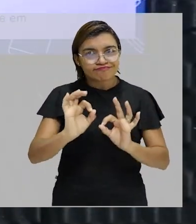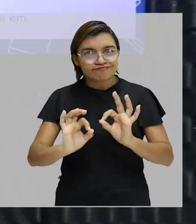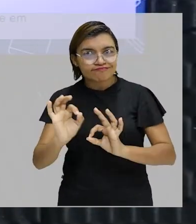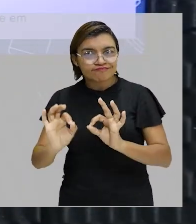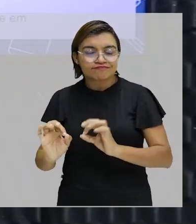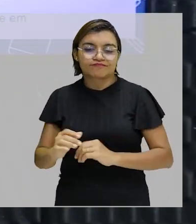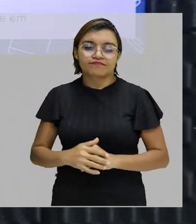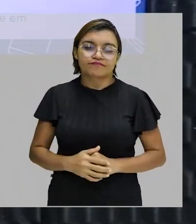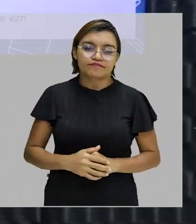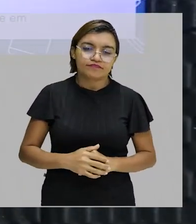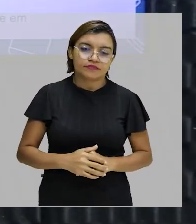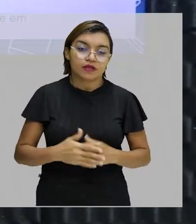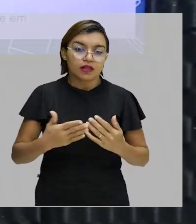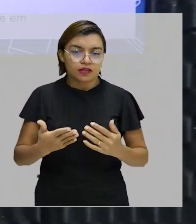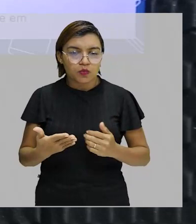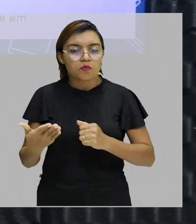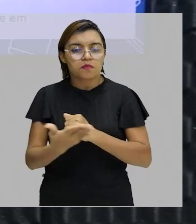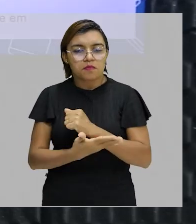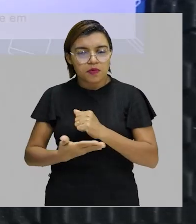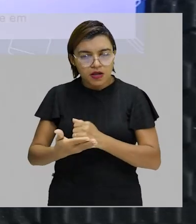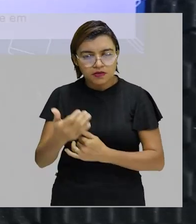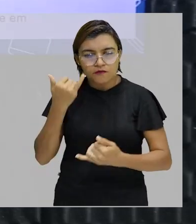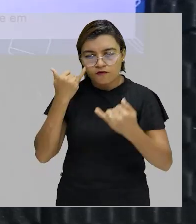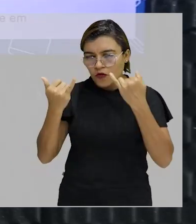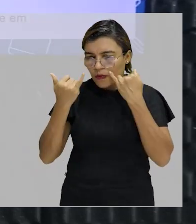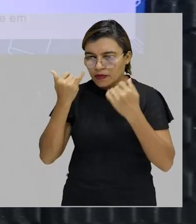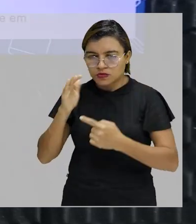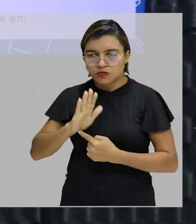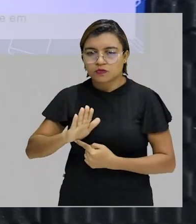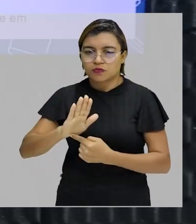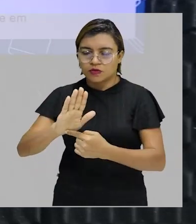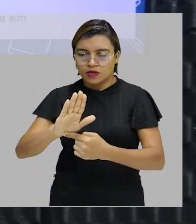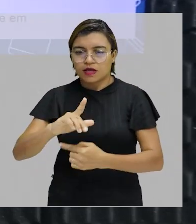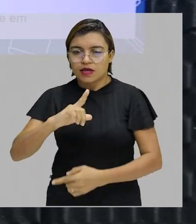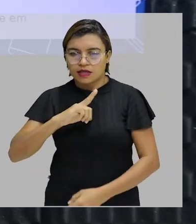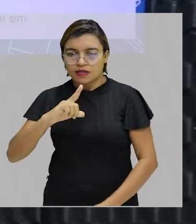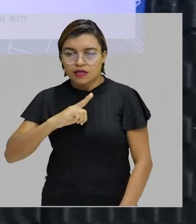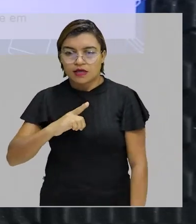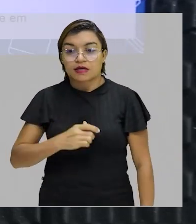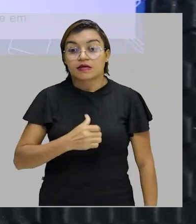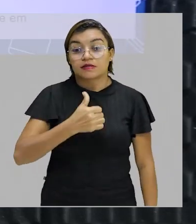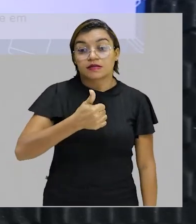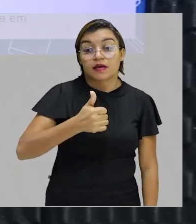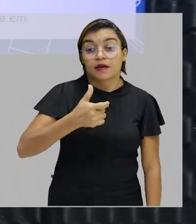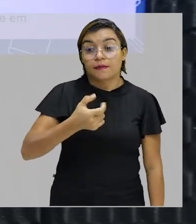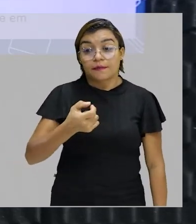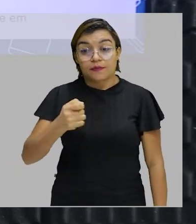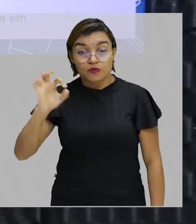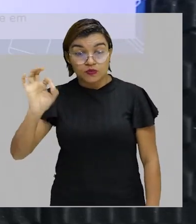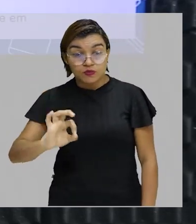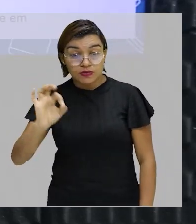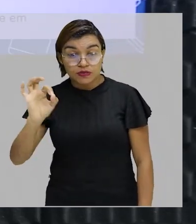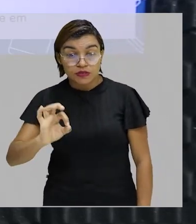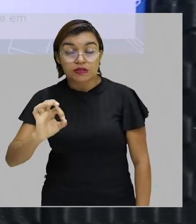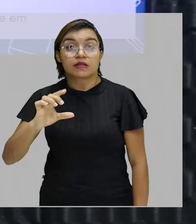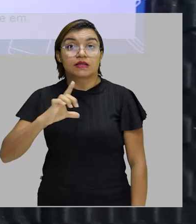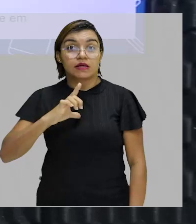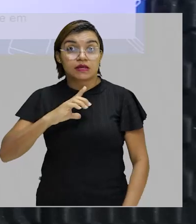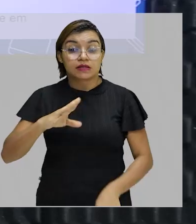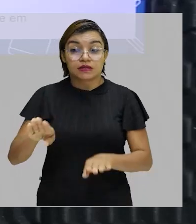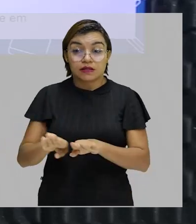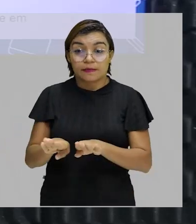Bom, com base nessas informações, considerando um rendimento de 100%, e nós vamos ter um vídeo